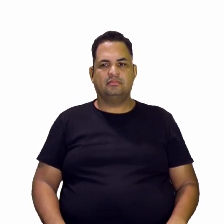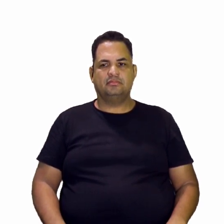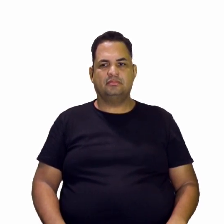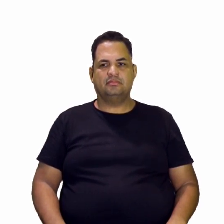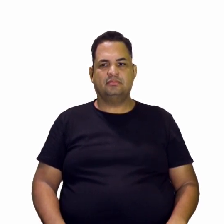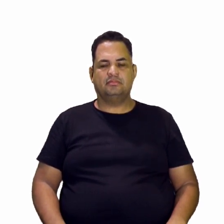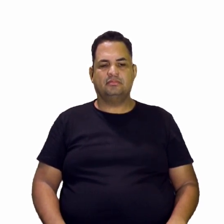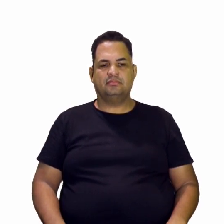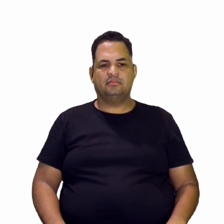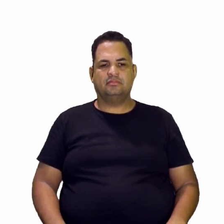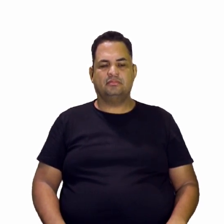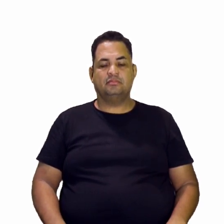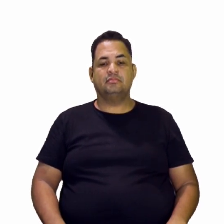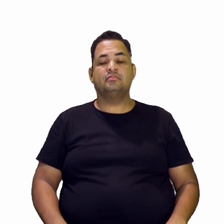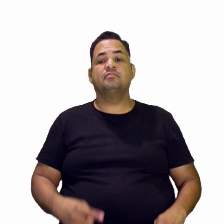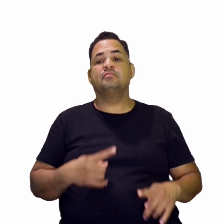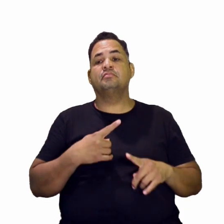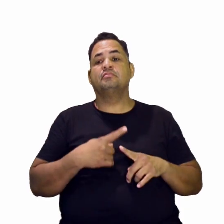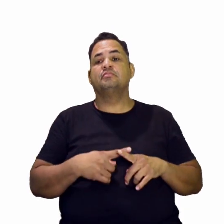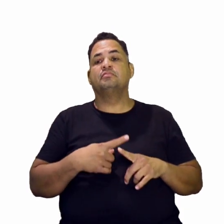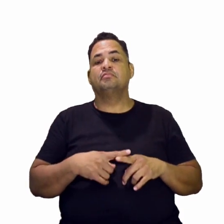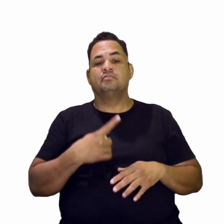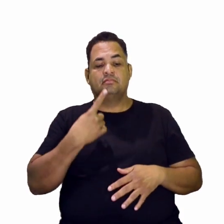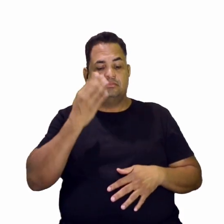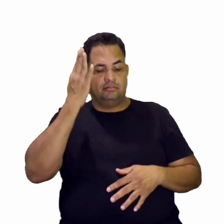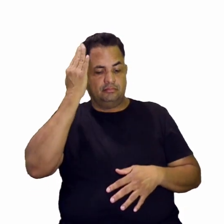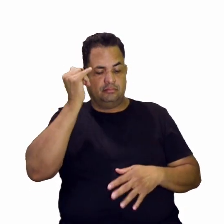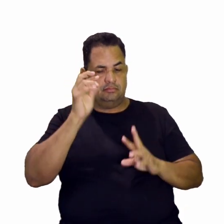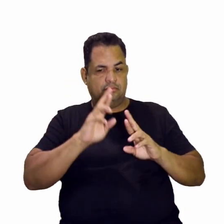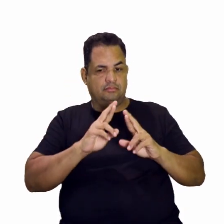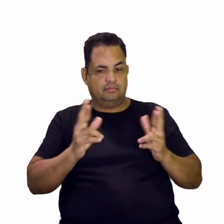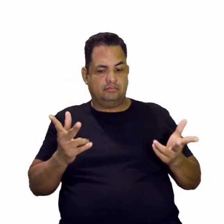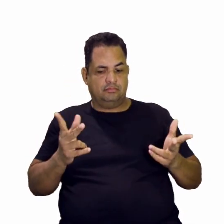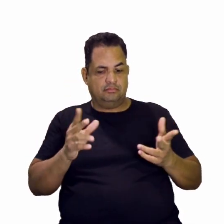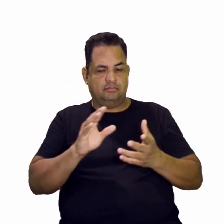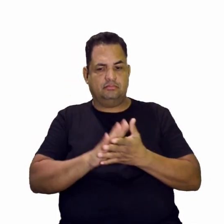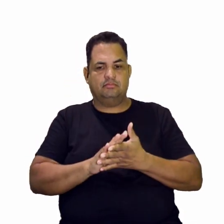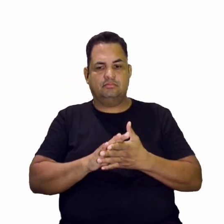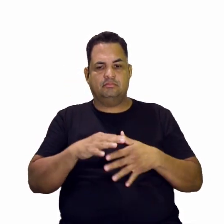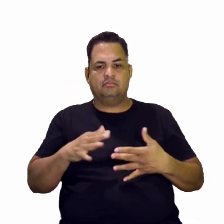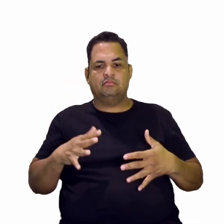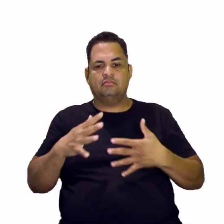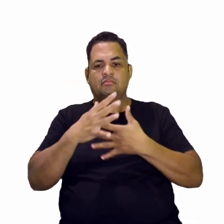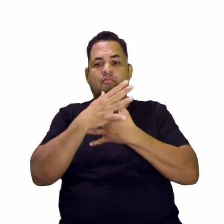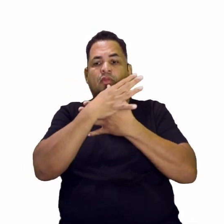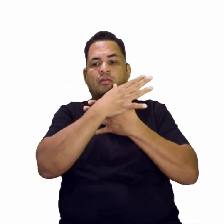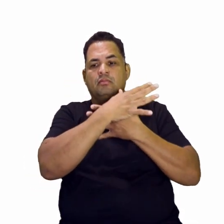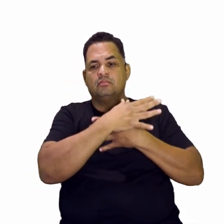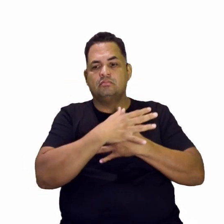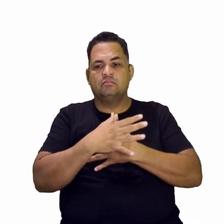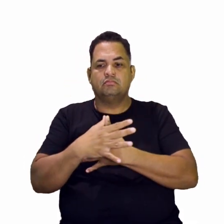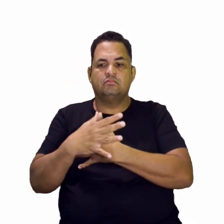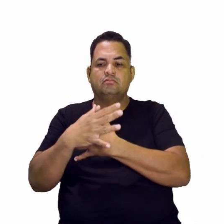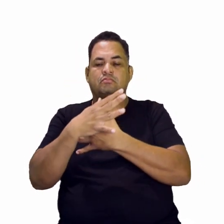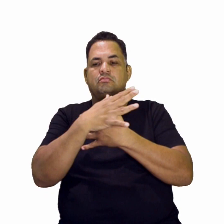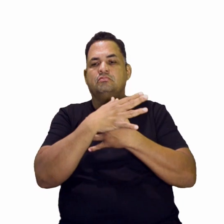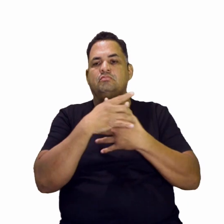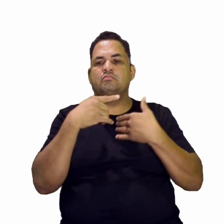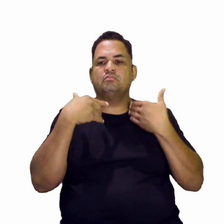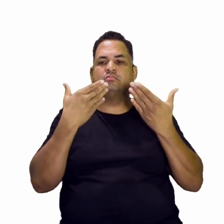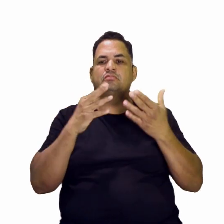desculpa, tá? Por quê, professora? Você já sabe diferenciar uma mariposa de uma borboleta? Tá, então se você não sabe, vamos